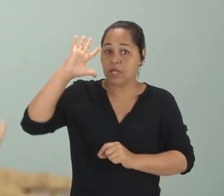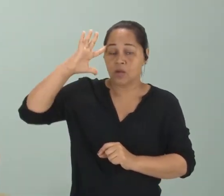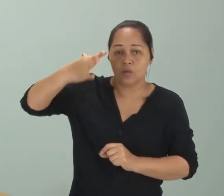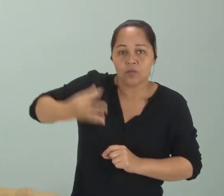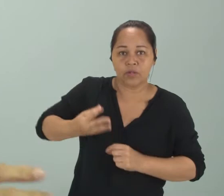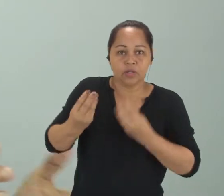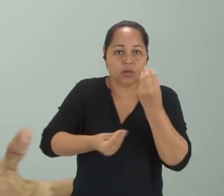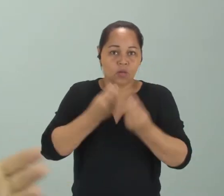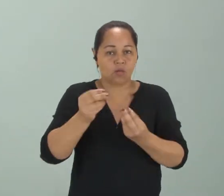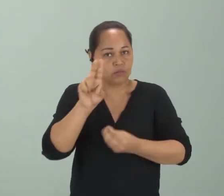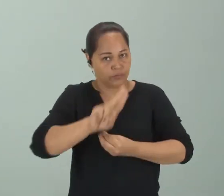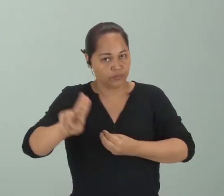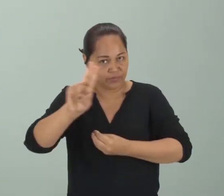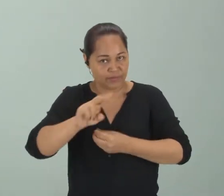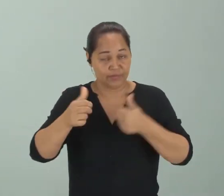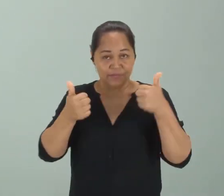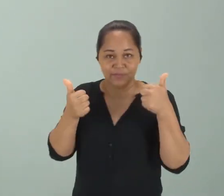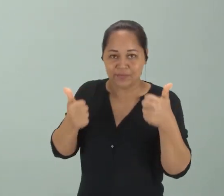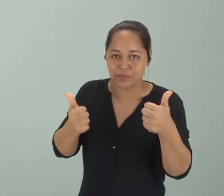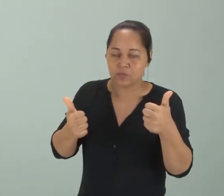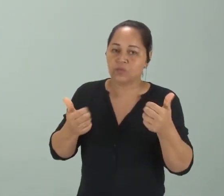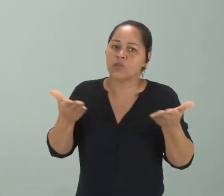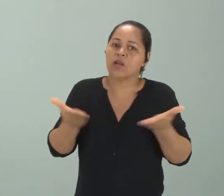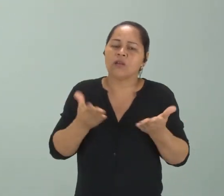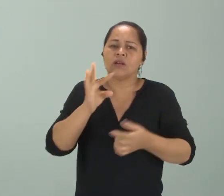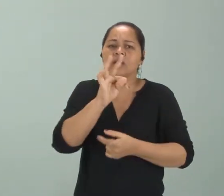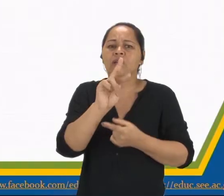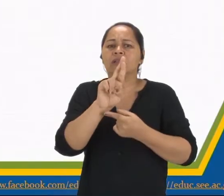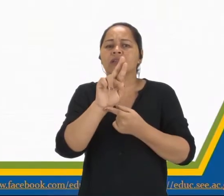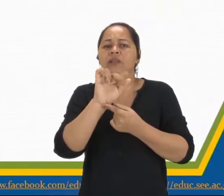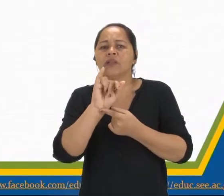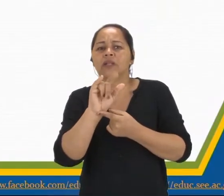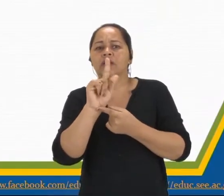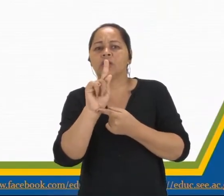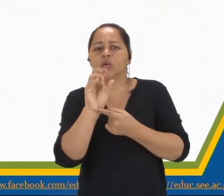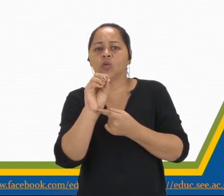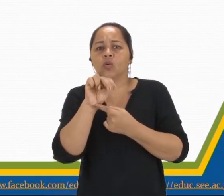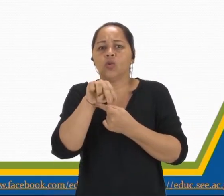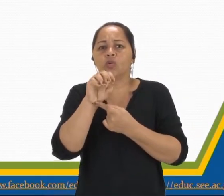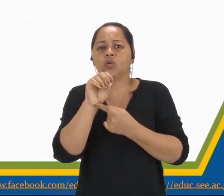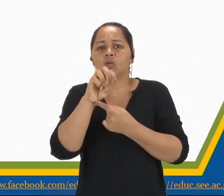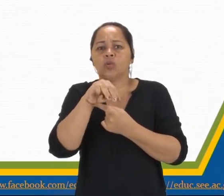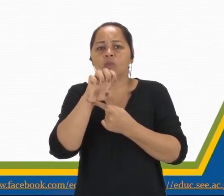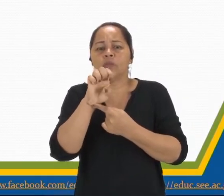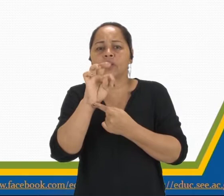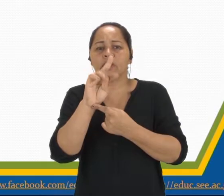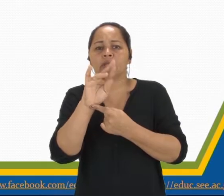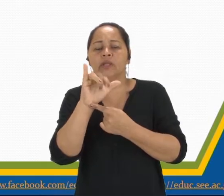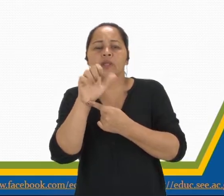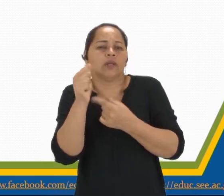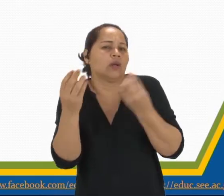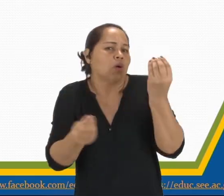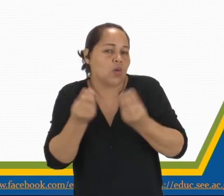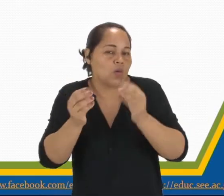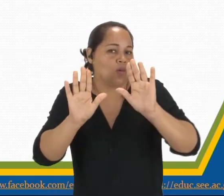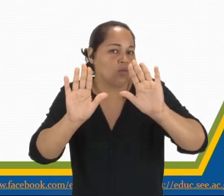sua aplicabilidade, tá? Então a gente está mexendo com trigonometria, tá? E a gente vai ver agora a questão das